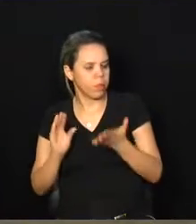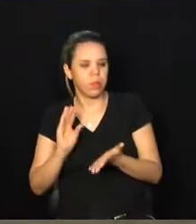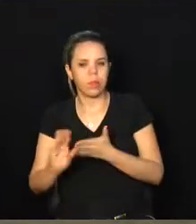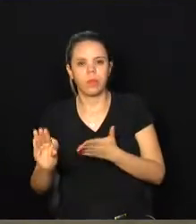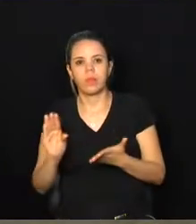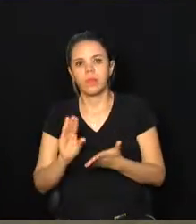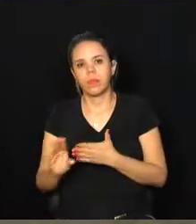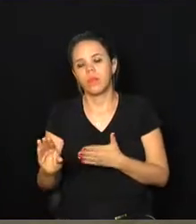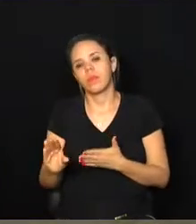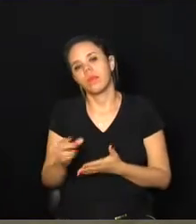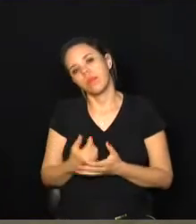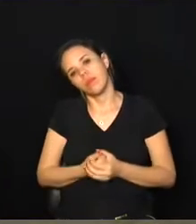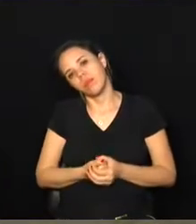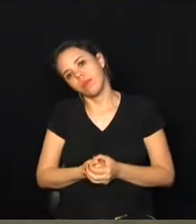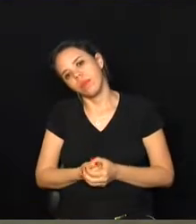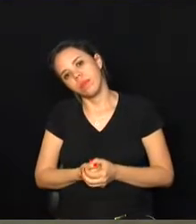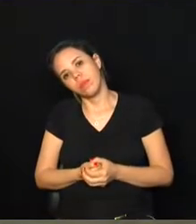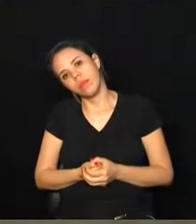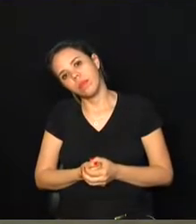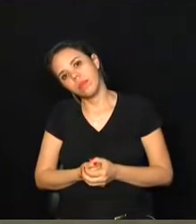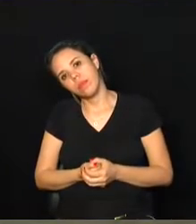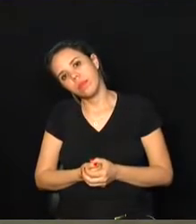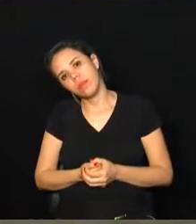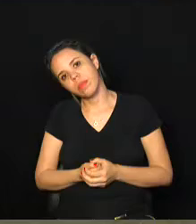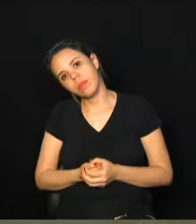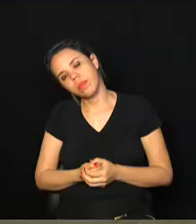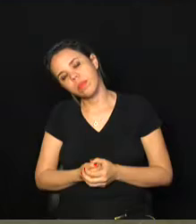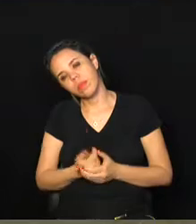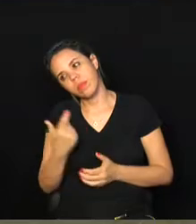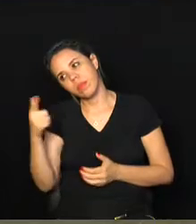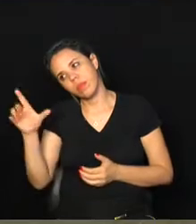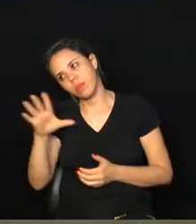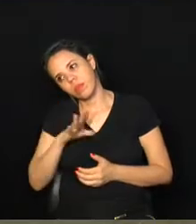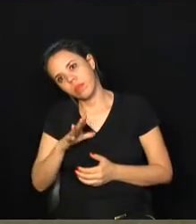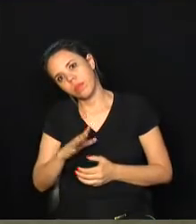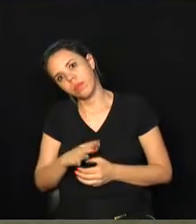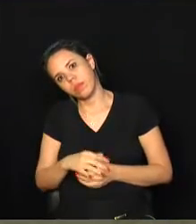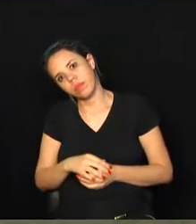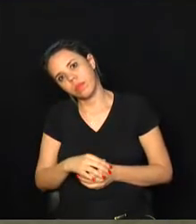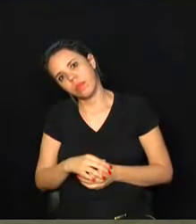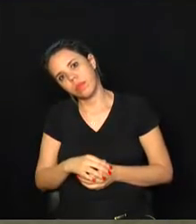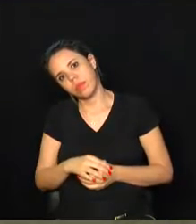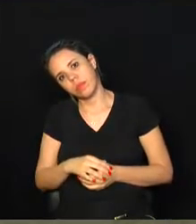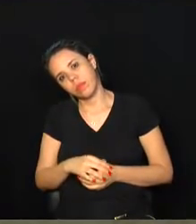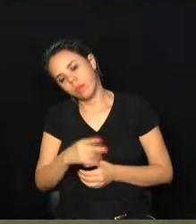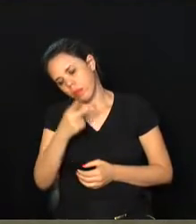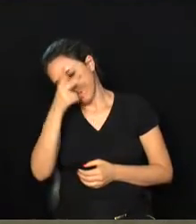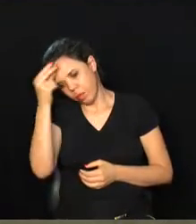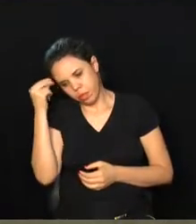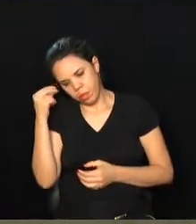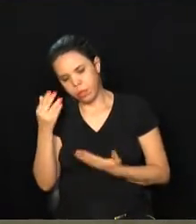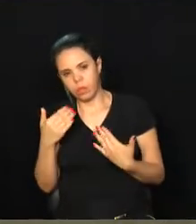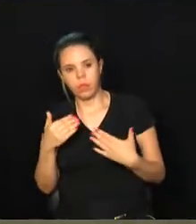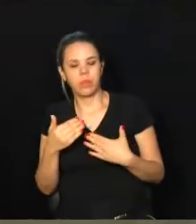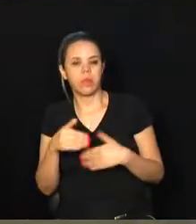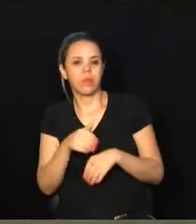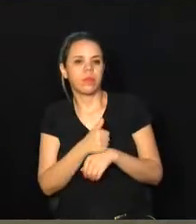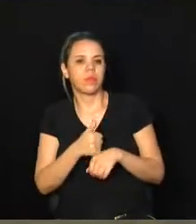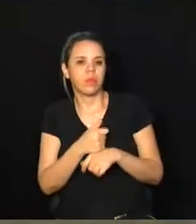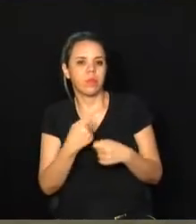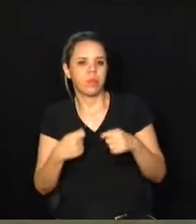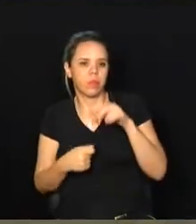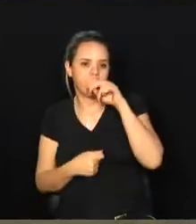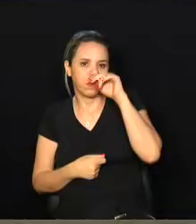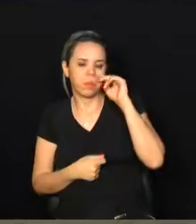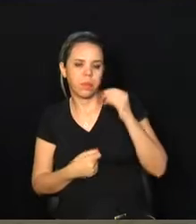investimento, trazer os investimentos, que acabam indo para outras cidades, onde o cara senta com o prefeito, não, então qual é a área que você precisa e